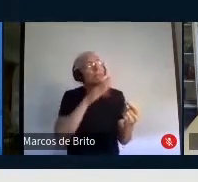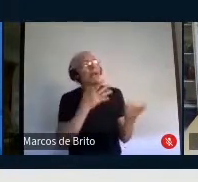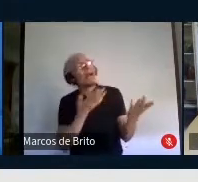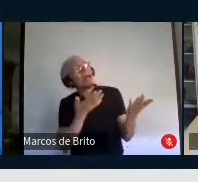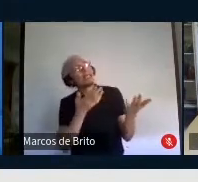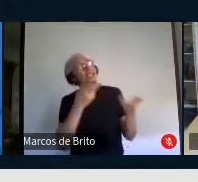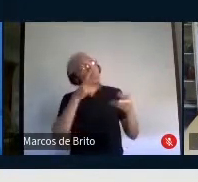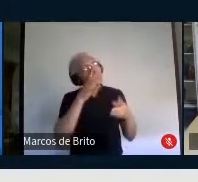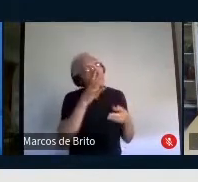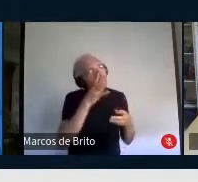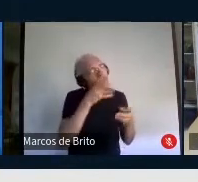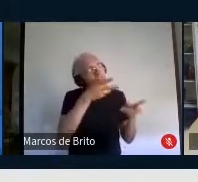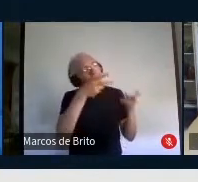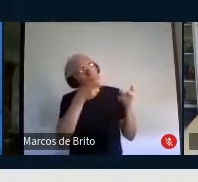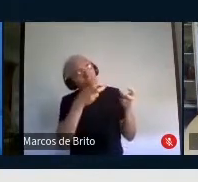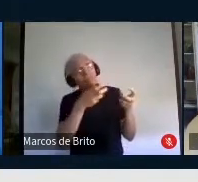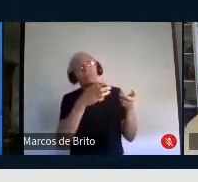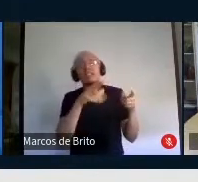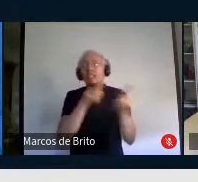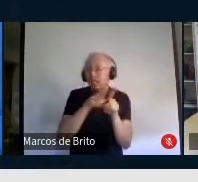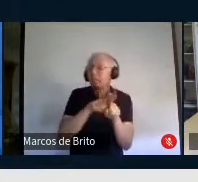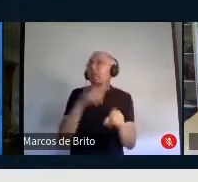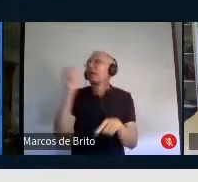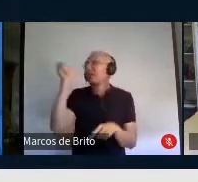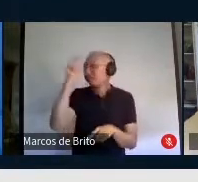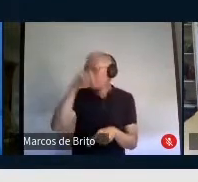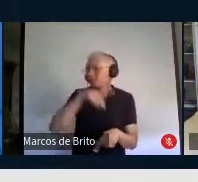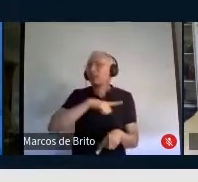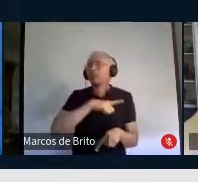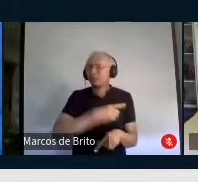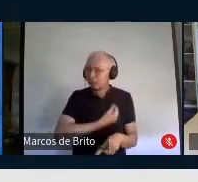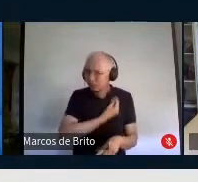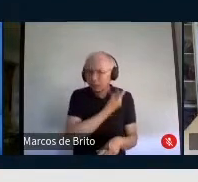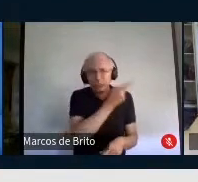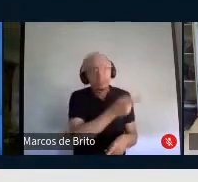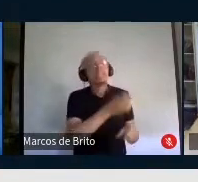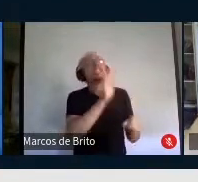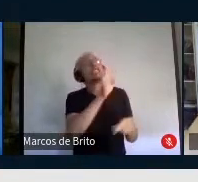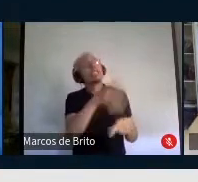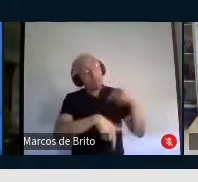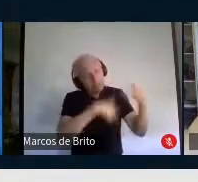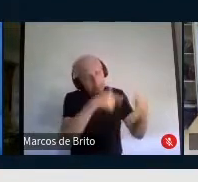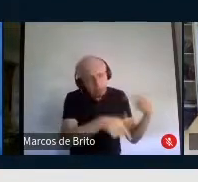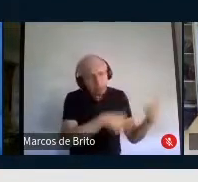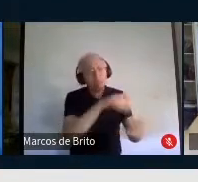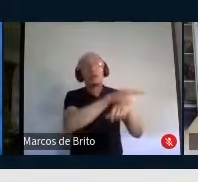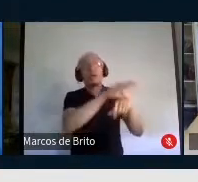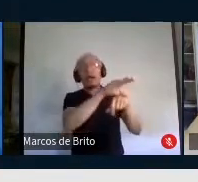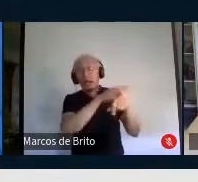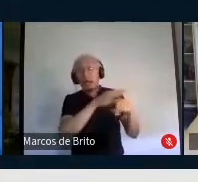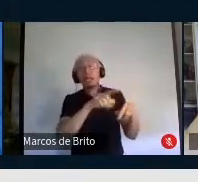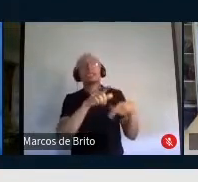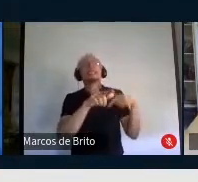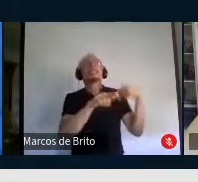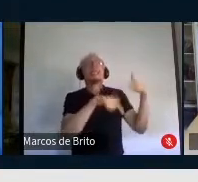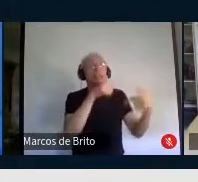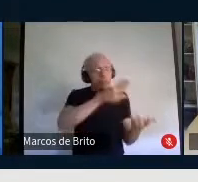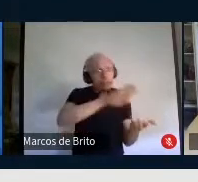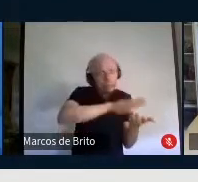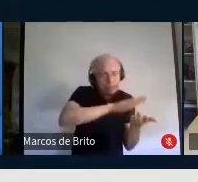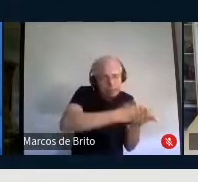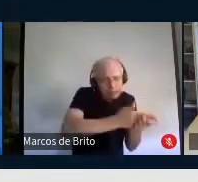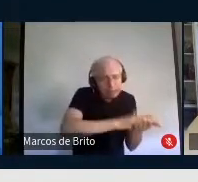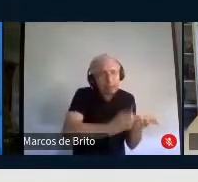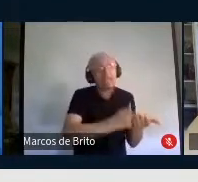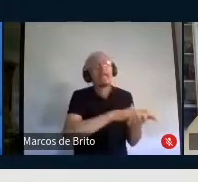também passou por dificuldades, que também passou pelo CAIS, que também foi intérprete na educação básica, que também